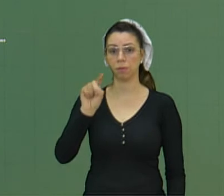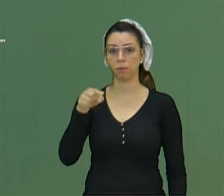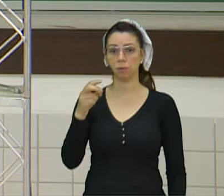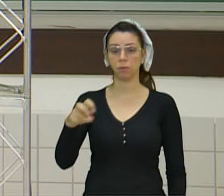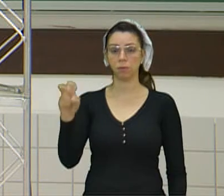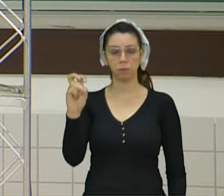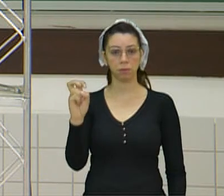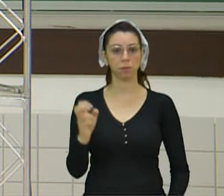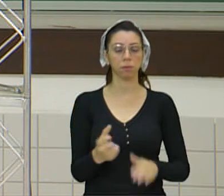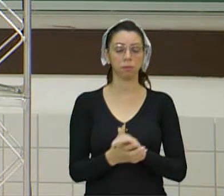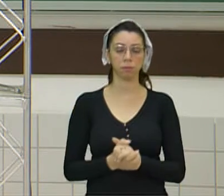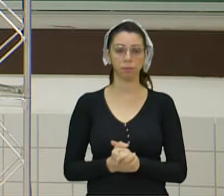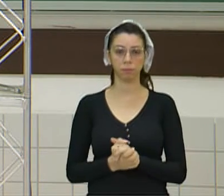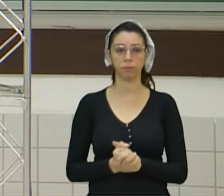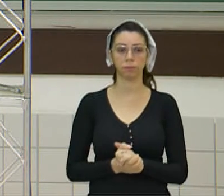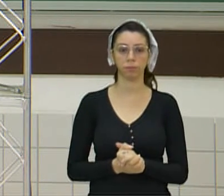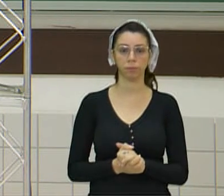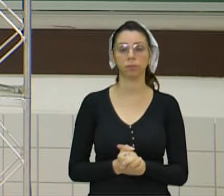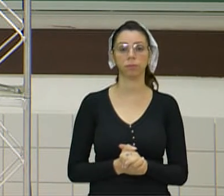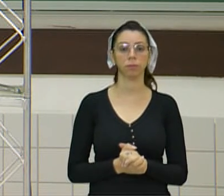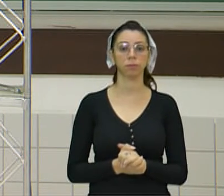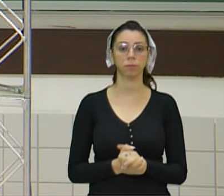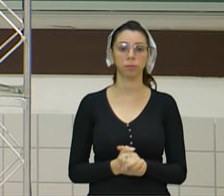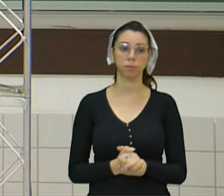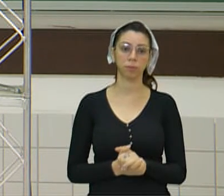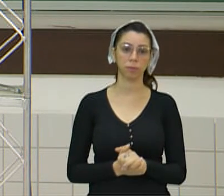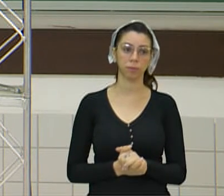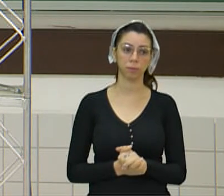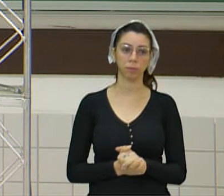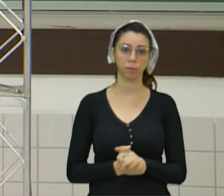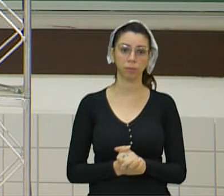metade. Em Ohm, né?